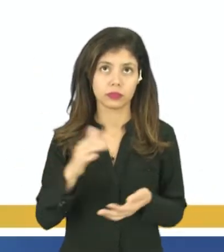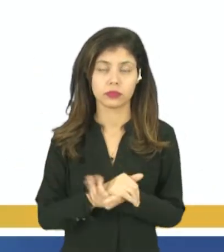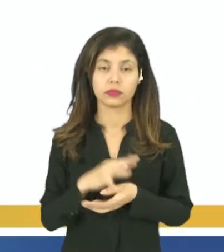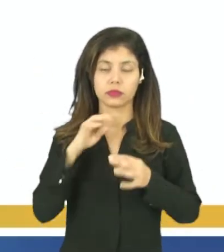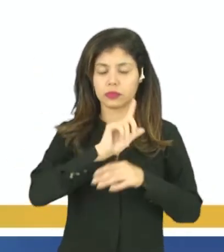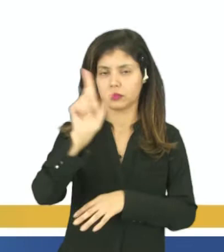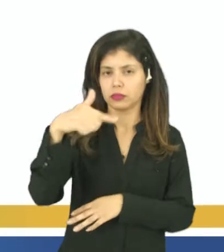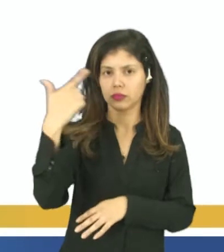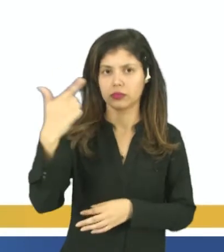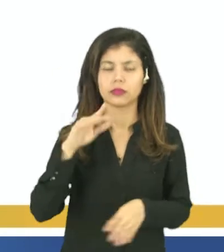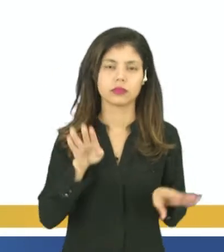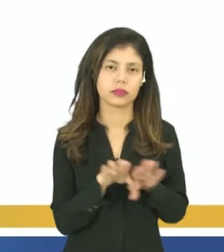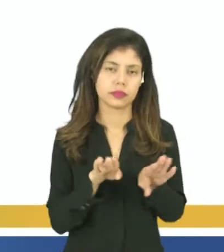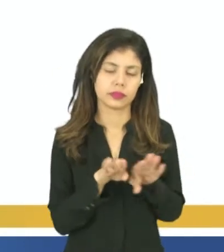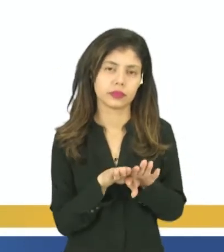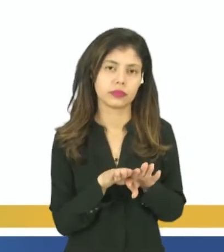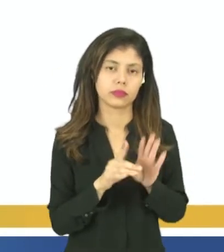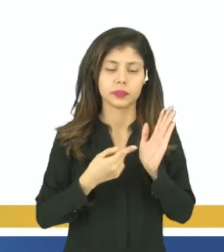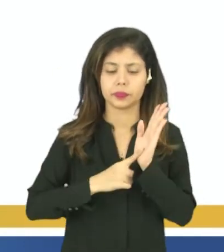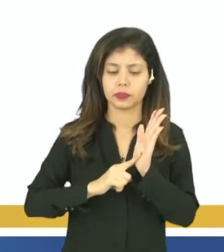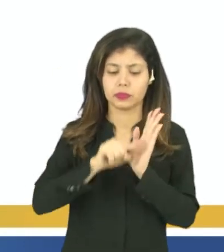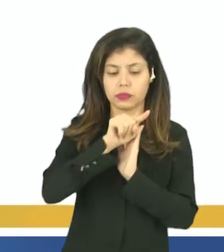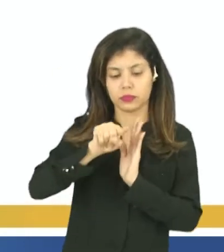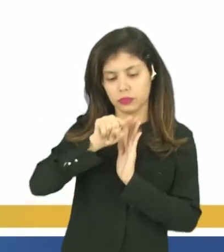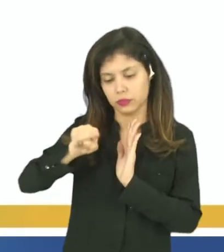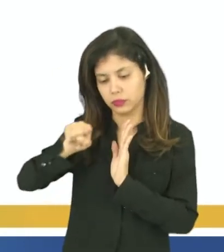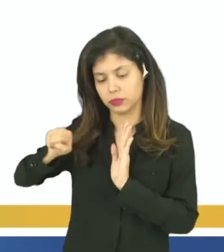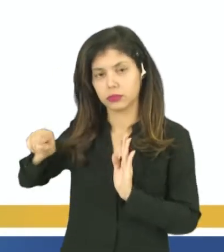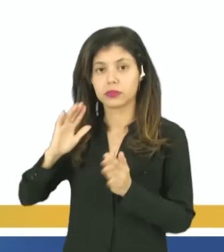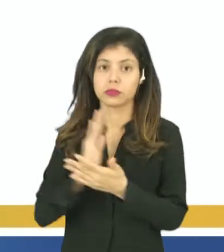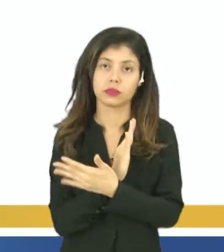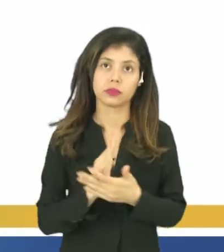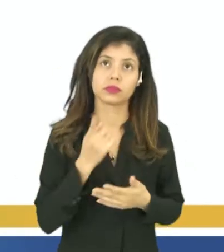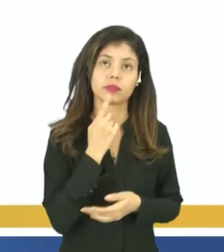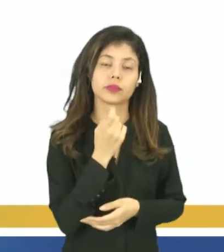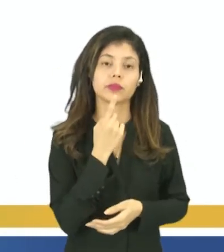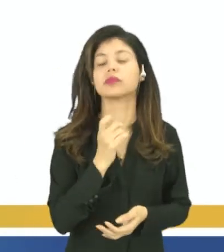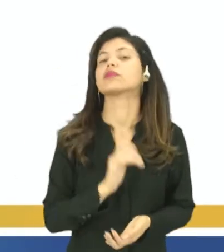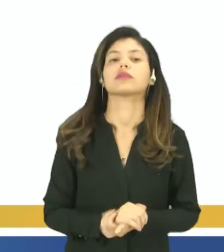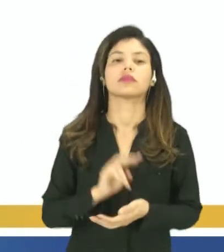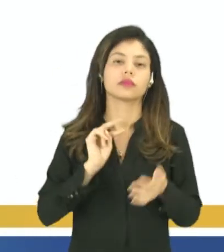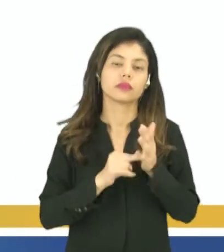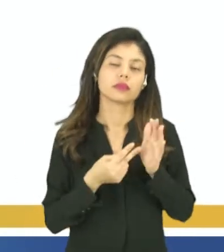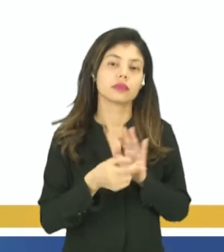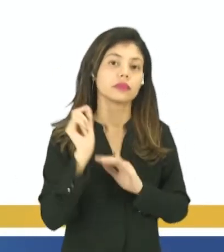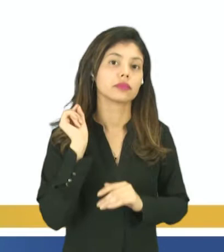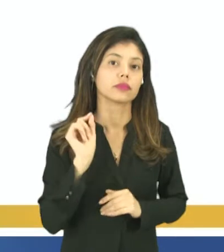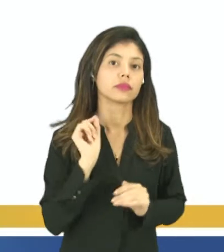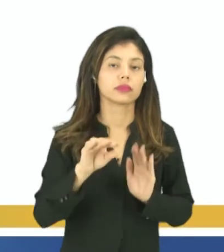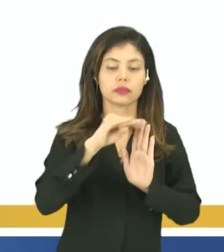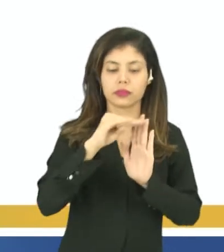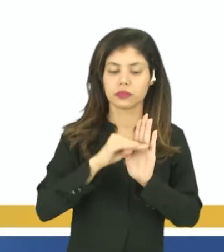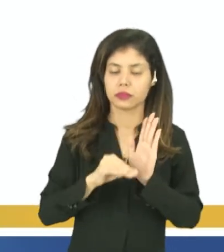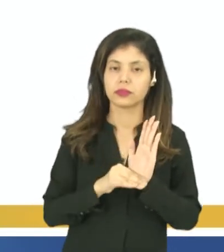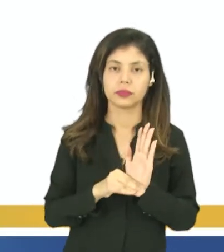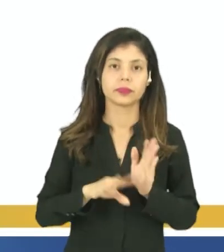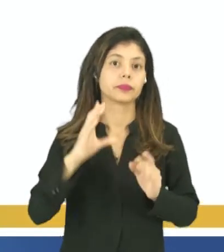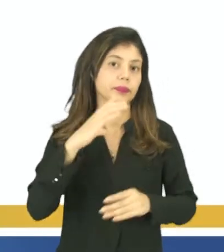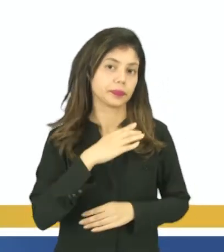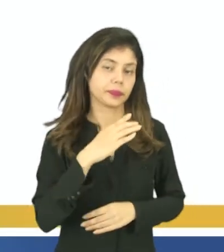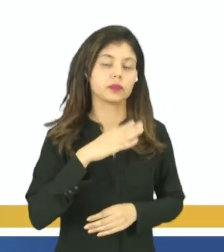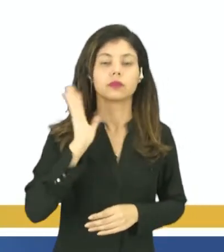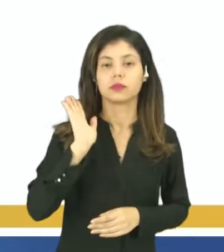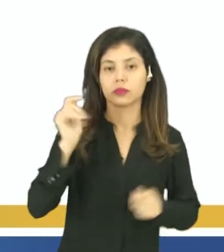outras que estão de certo modo pontilhadas, em alguns pontos está em vermelho, significa dizer que são trechos de cidades que